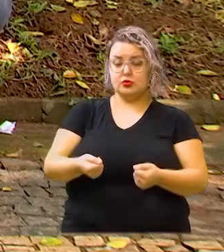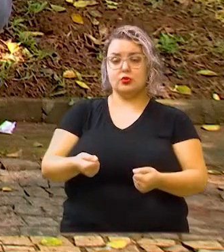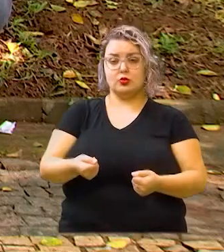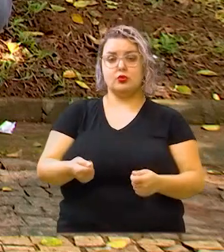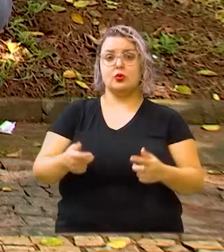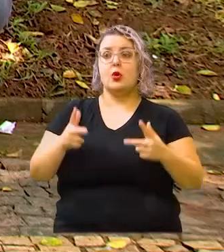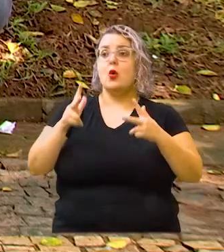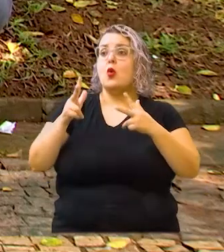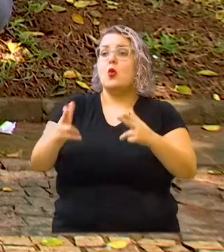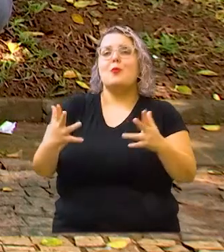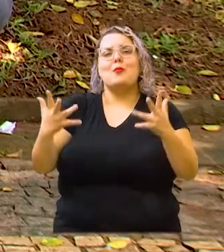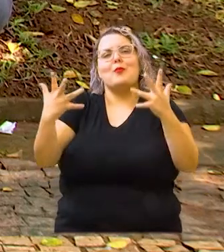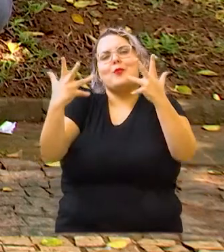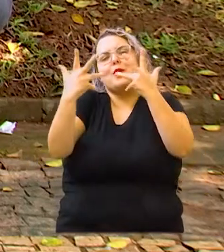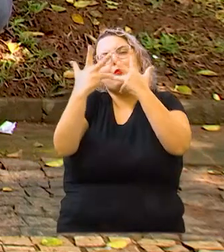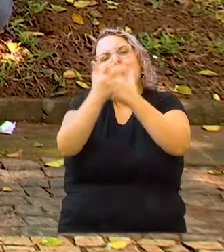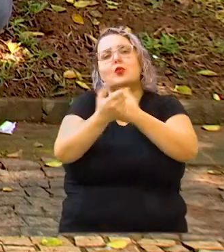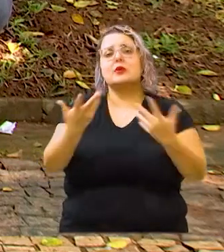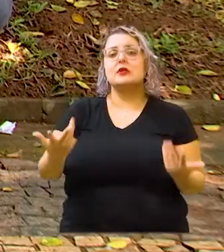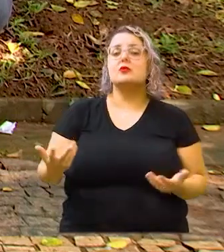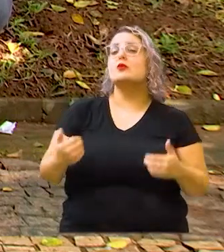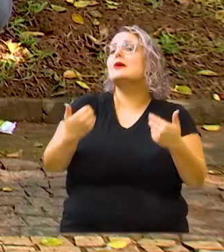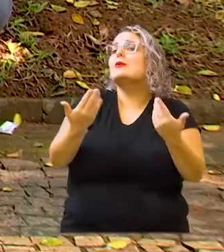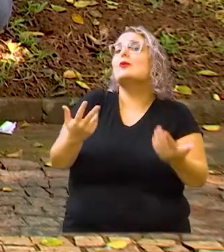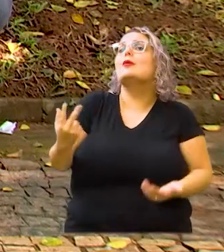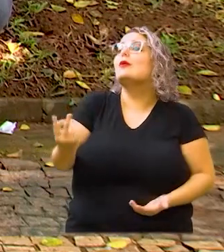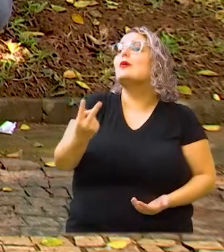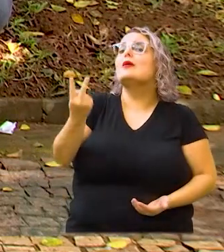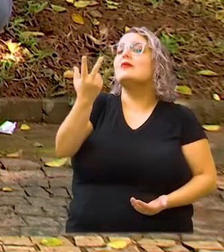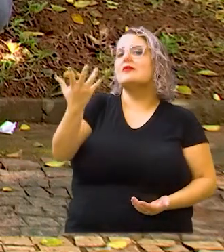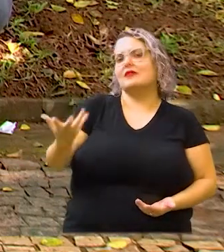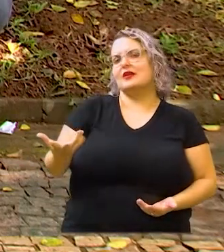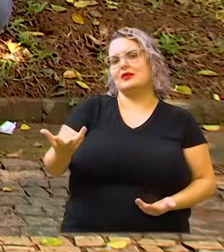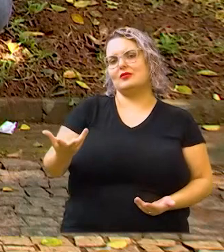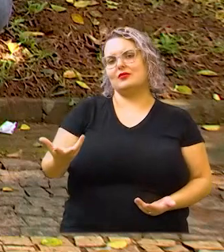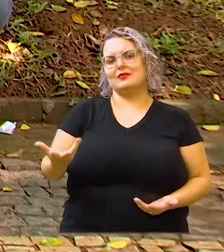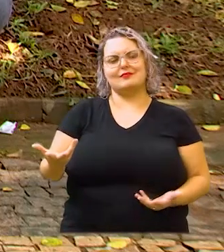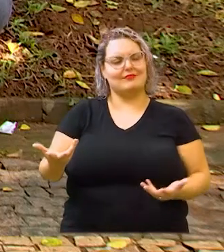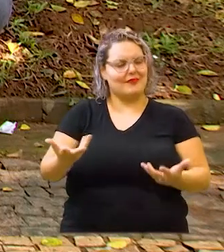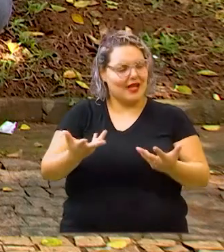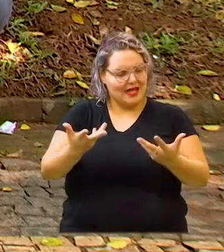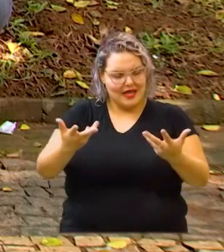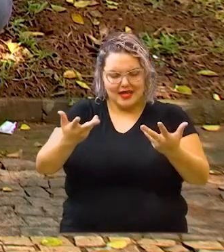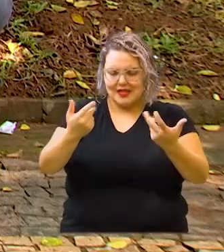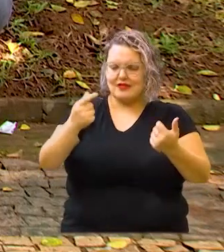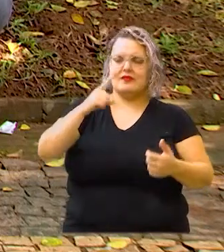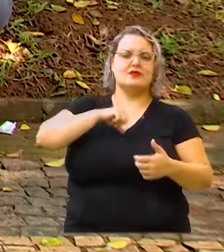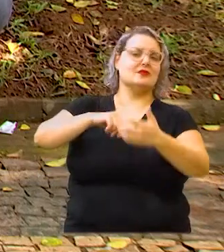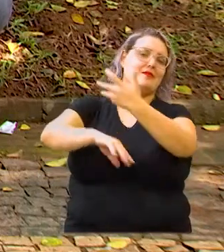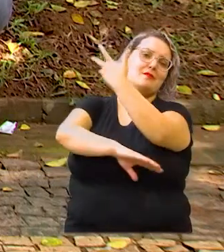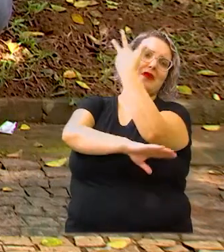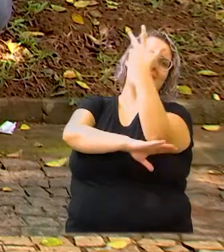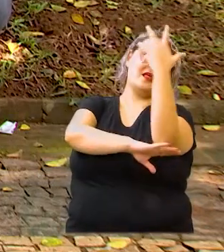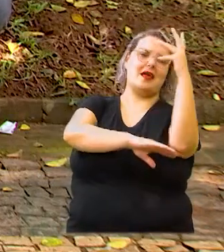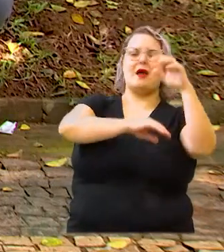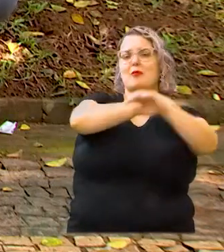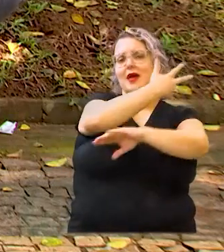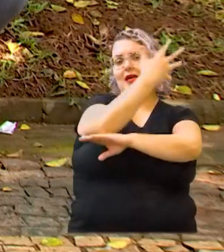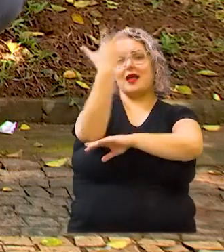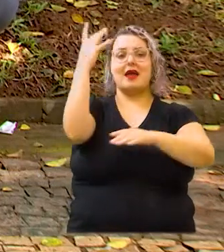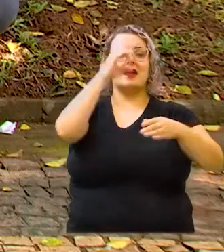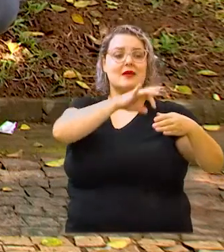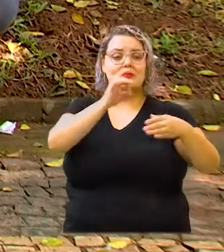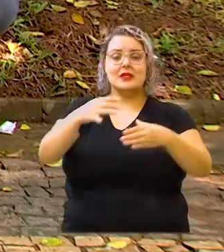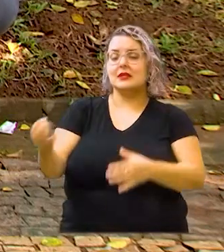todo, como é bonito, né? E como é um valor incrível você ter essas árvores, né? E também